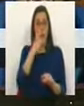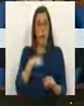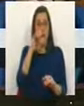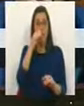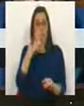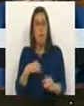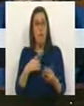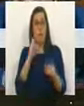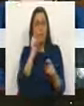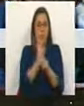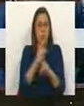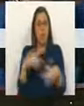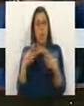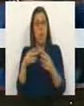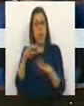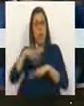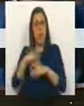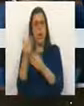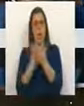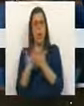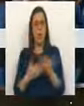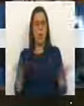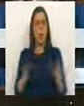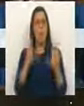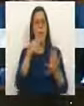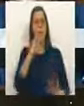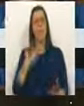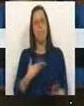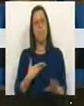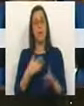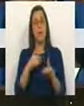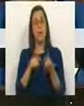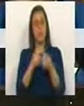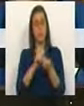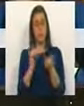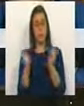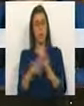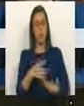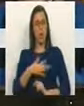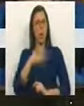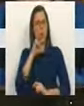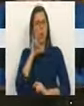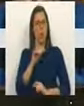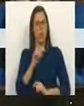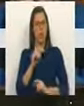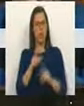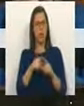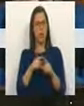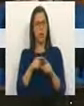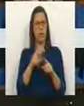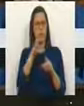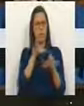zero falhas, seja de supervisão, seja dos agentes económicos. Mas o PSD, como partido reformista, não quer e não defende o status quo e, por